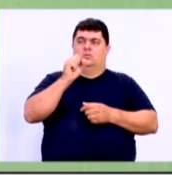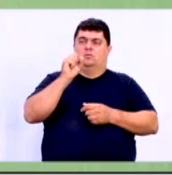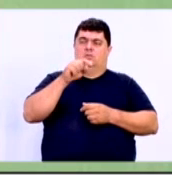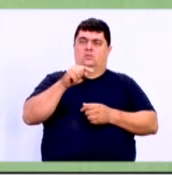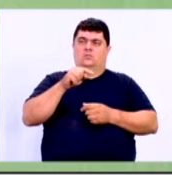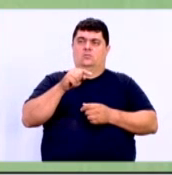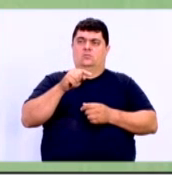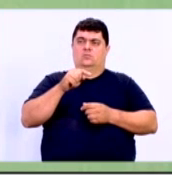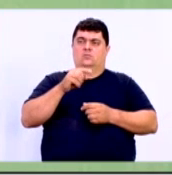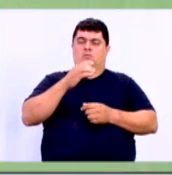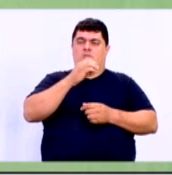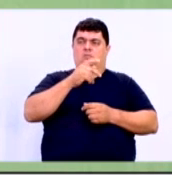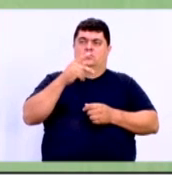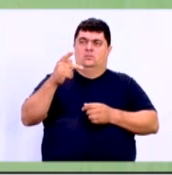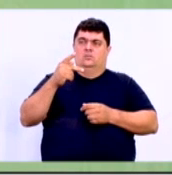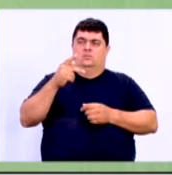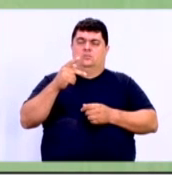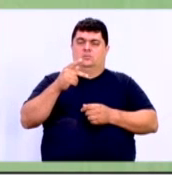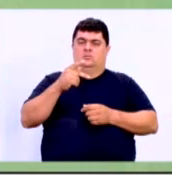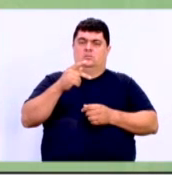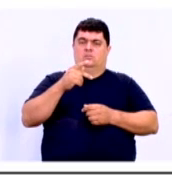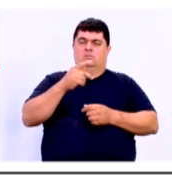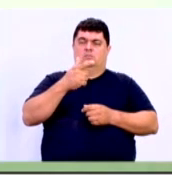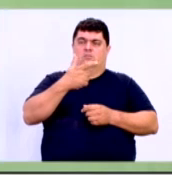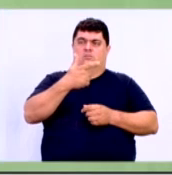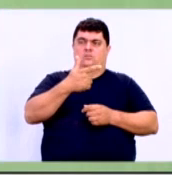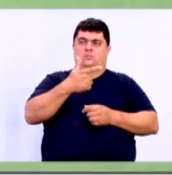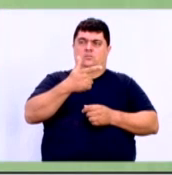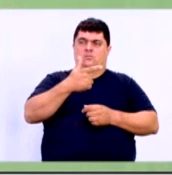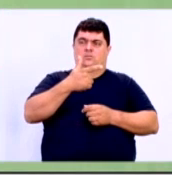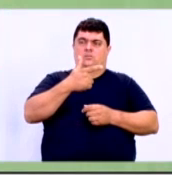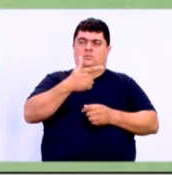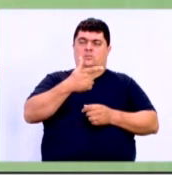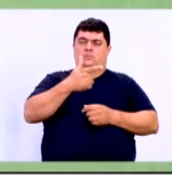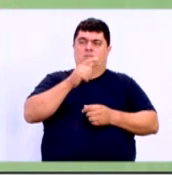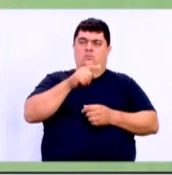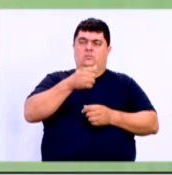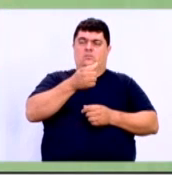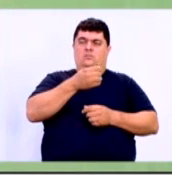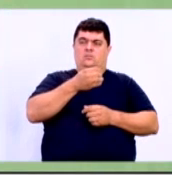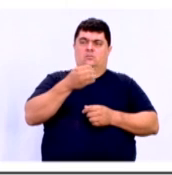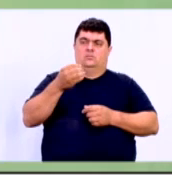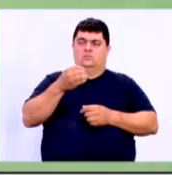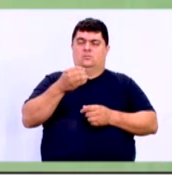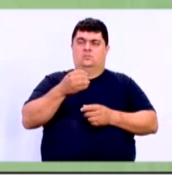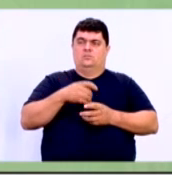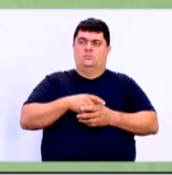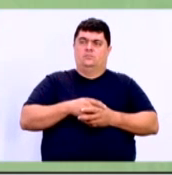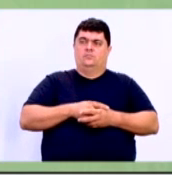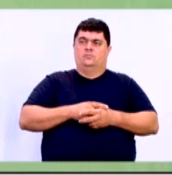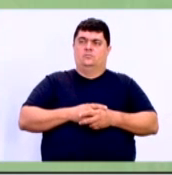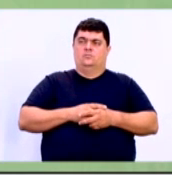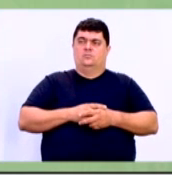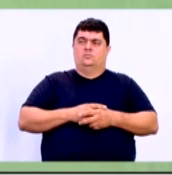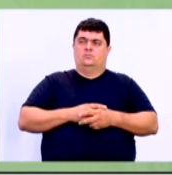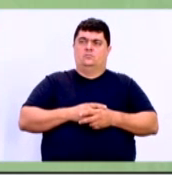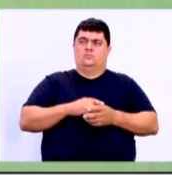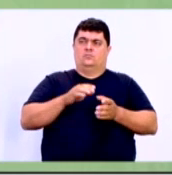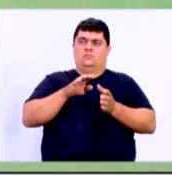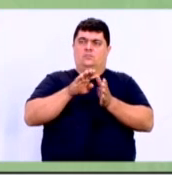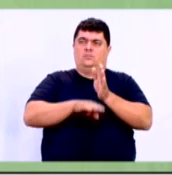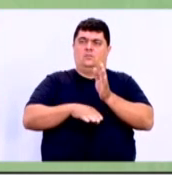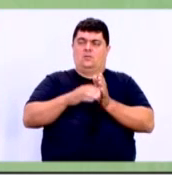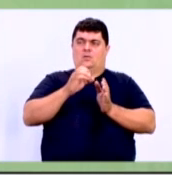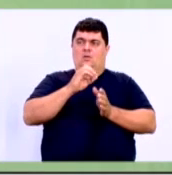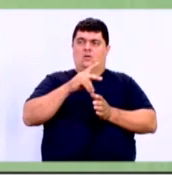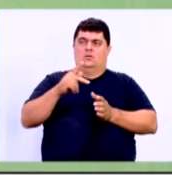O CPP, qual foi o CPP? A gente achou aqui em cima, 25.600, né? Subtrai o CPP,